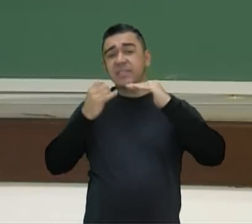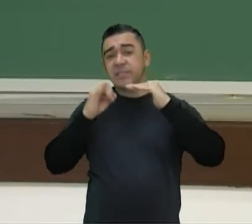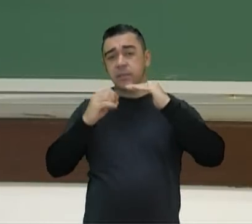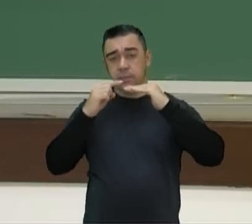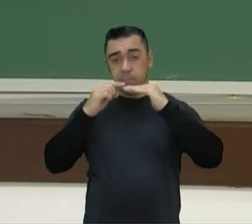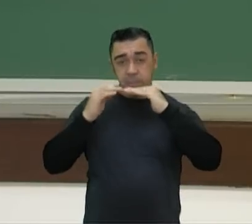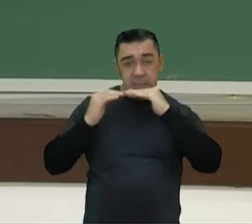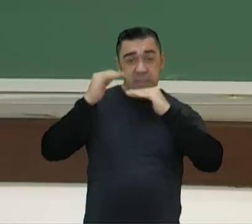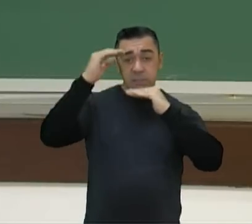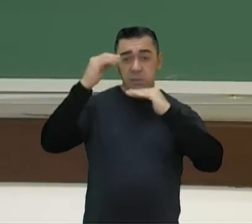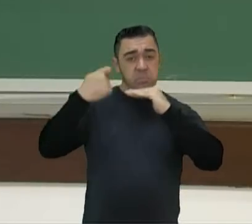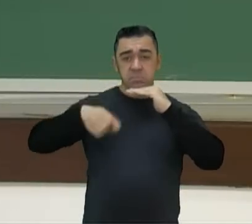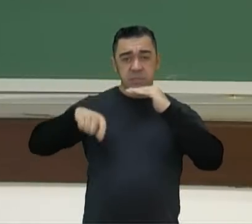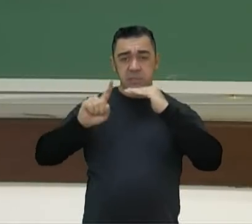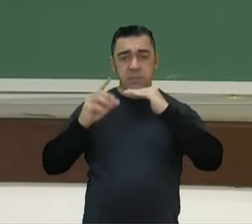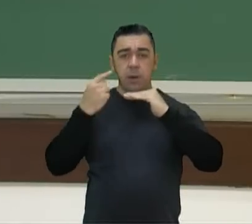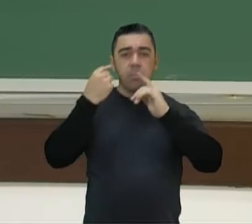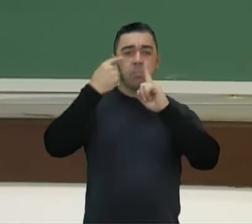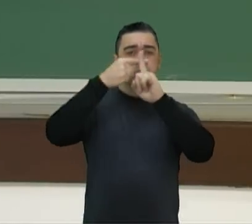positivo.